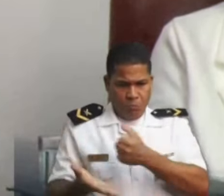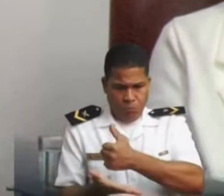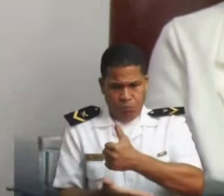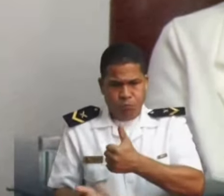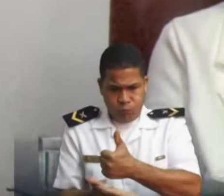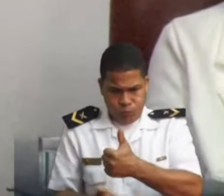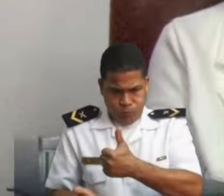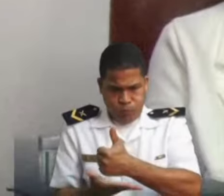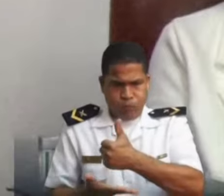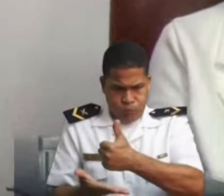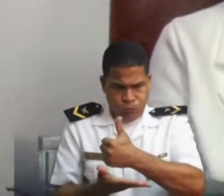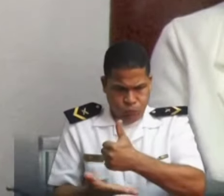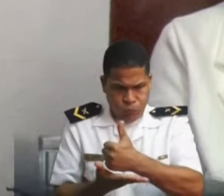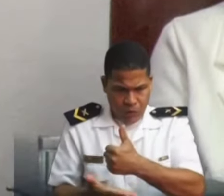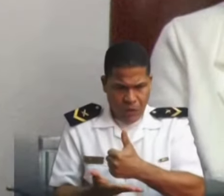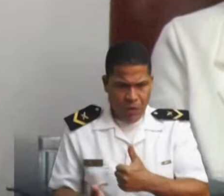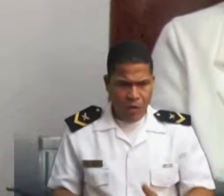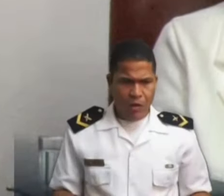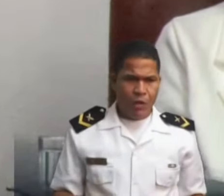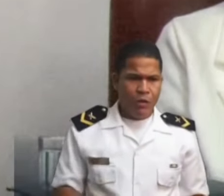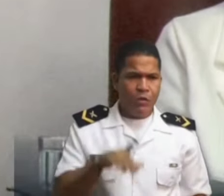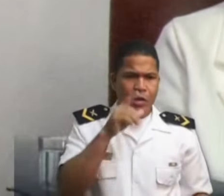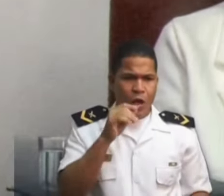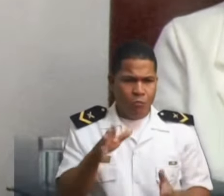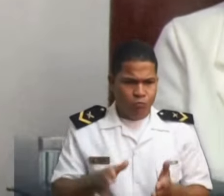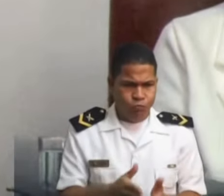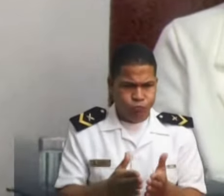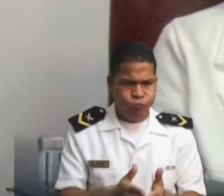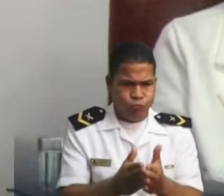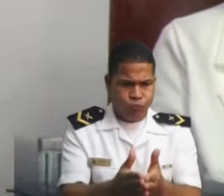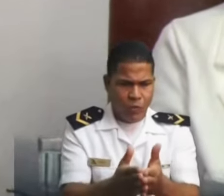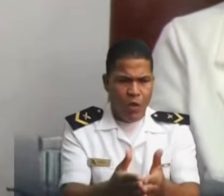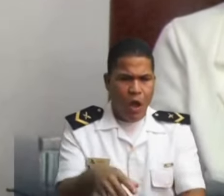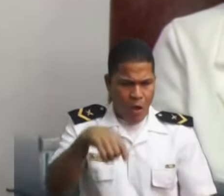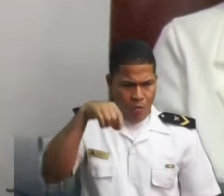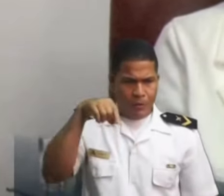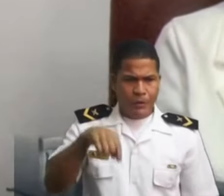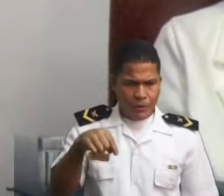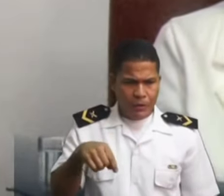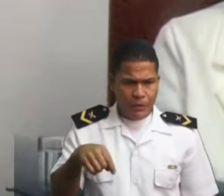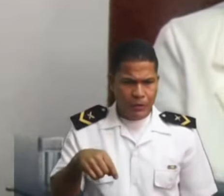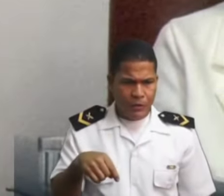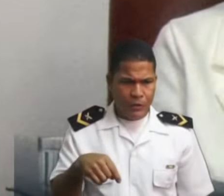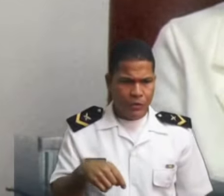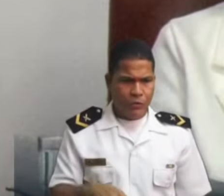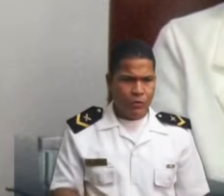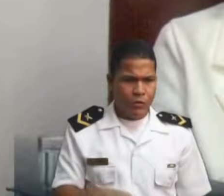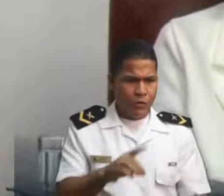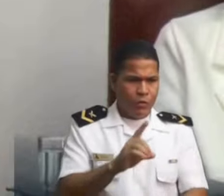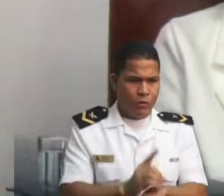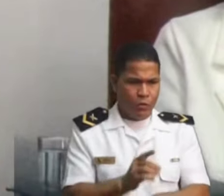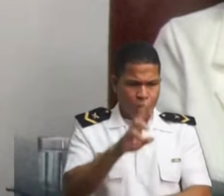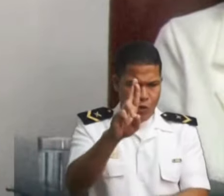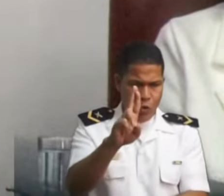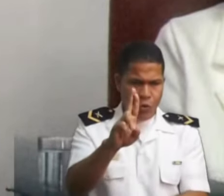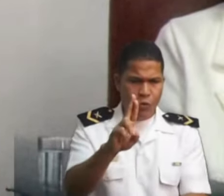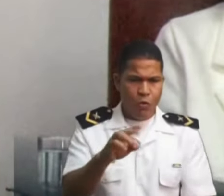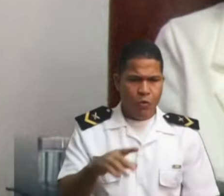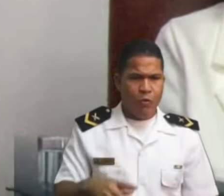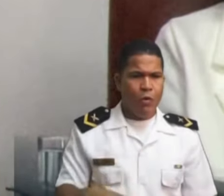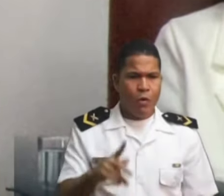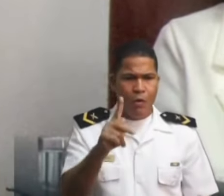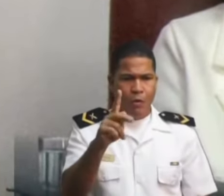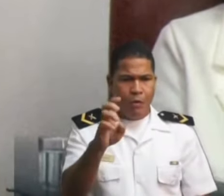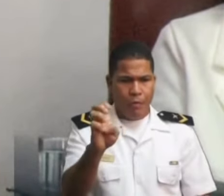baluarte da advocacia marítima exercida neste tribunal: o doutor Pedro Calmon Filho e o